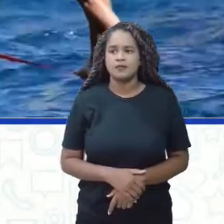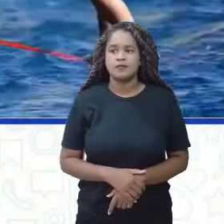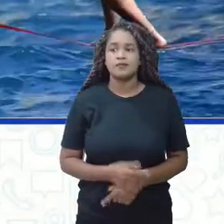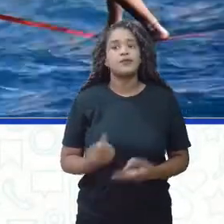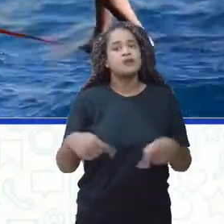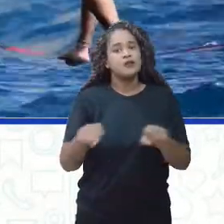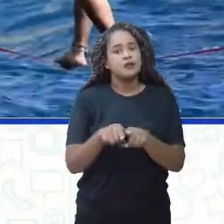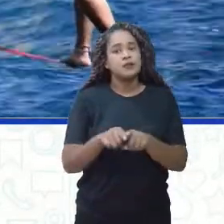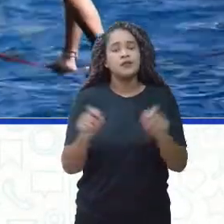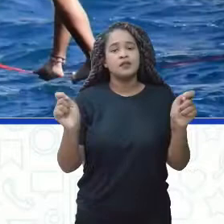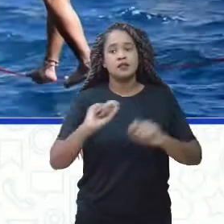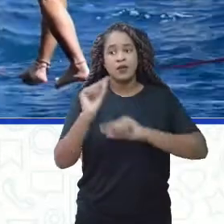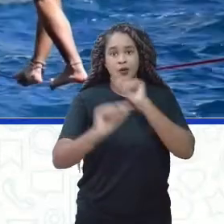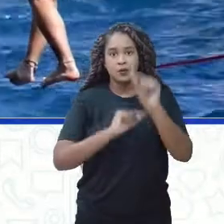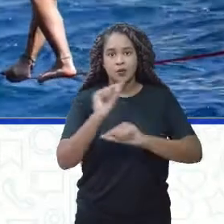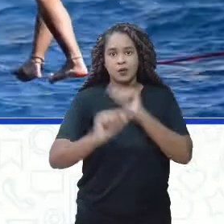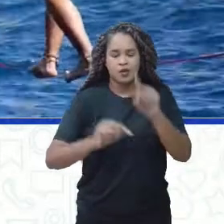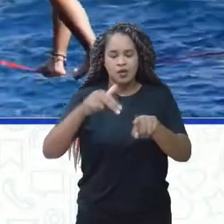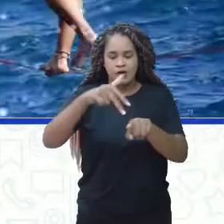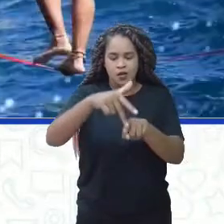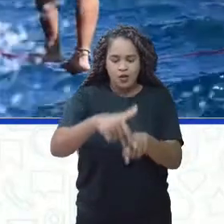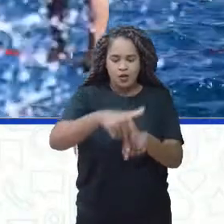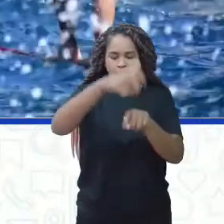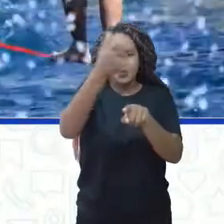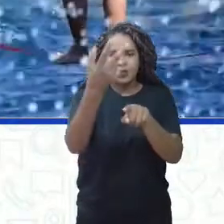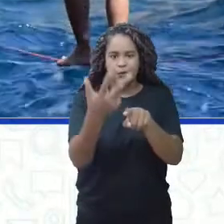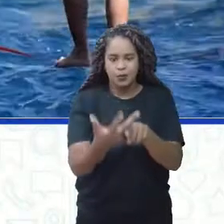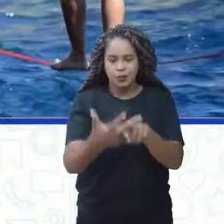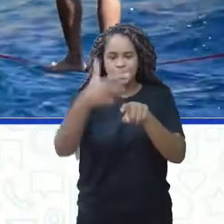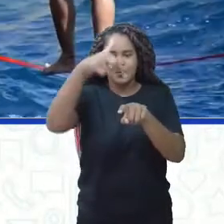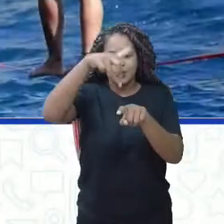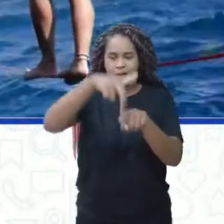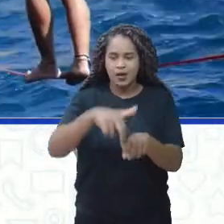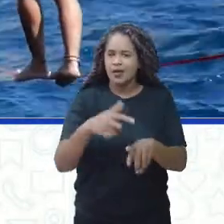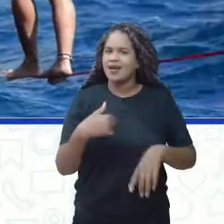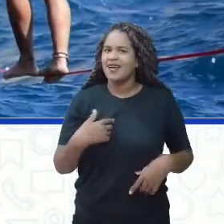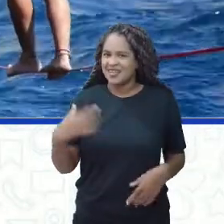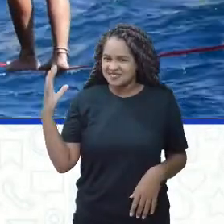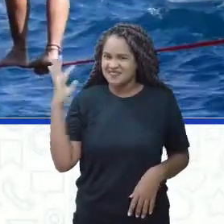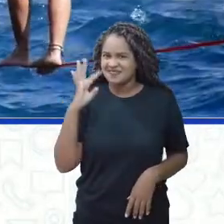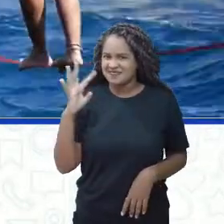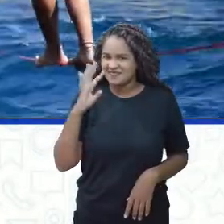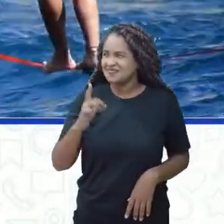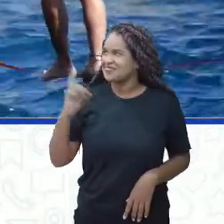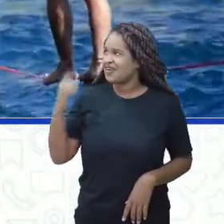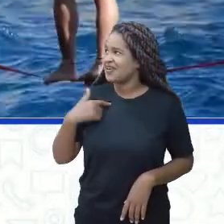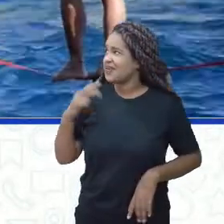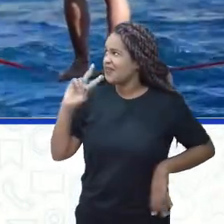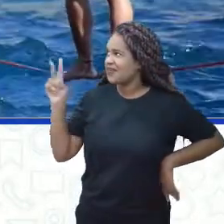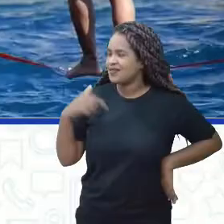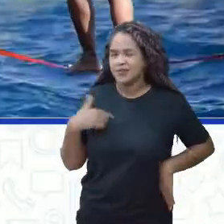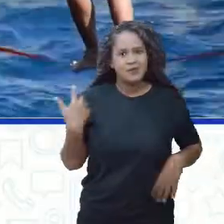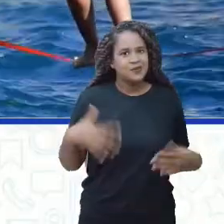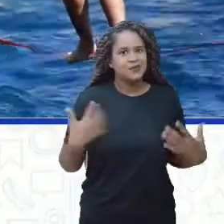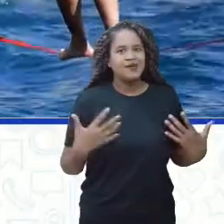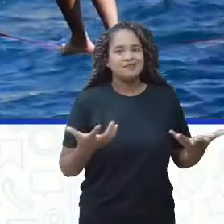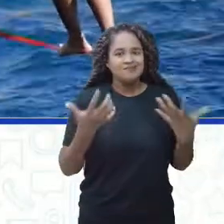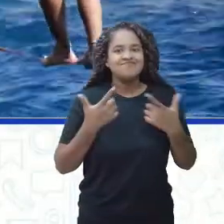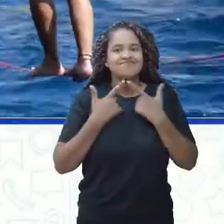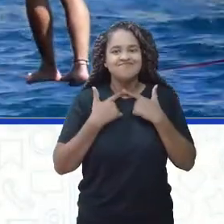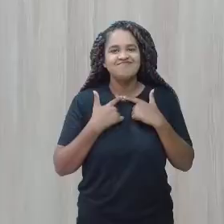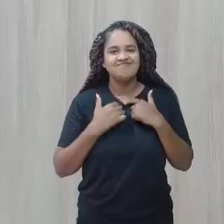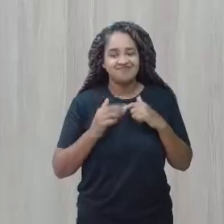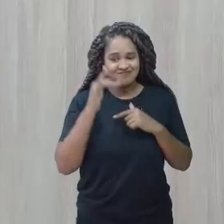também permite a realização de manobras. Diga isso, não é massa? Só pela imagem assim eu já fico doidinho para praticar essa da água, deve ser muito massa. Um dia eu vou